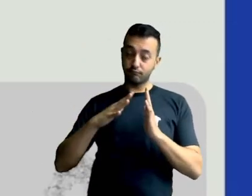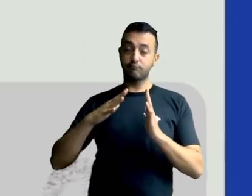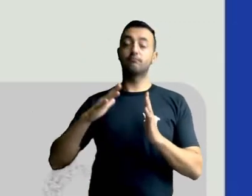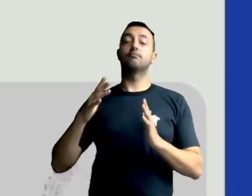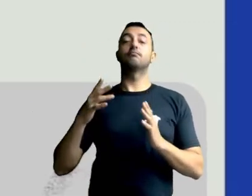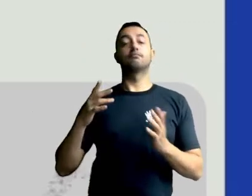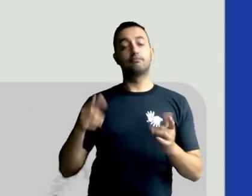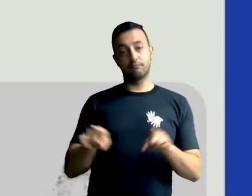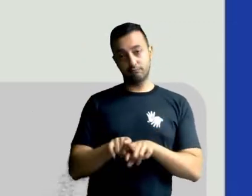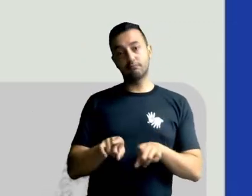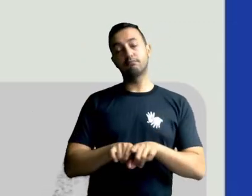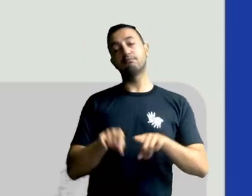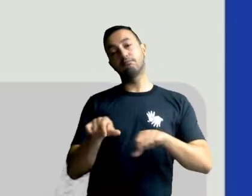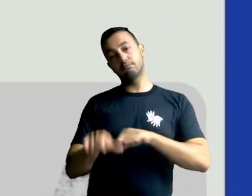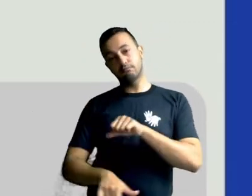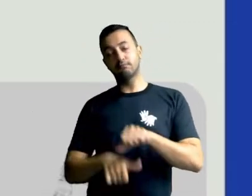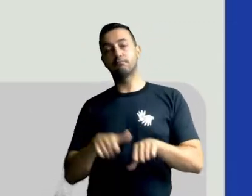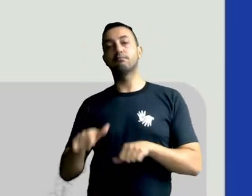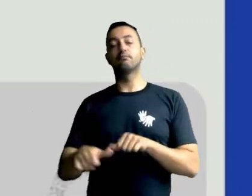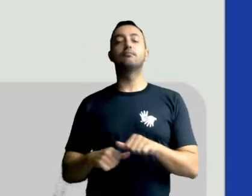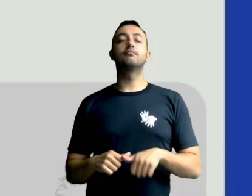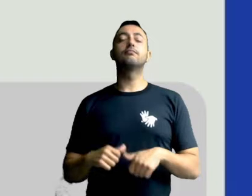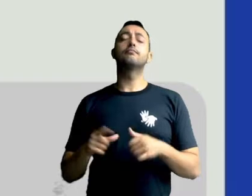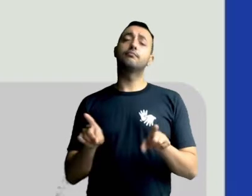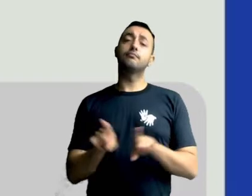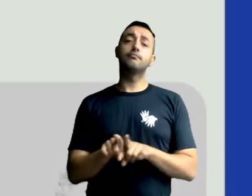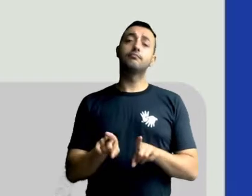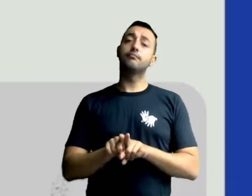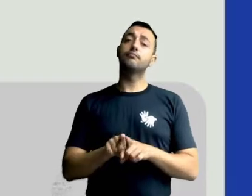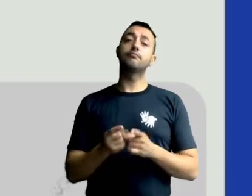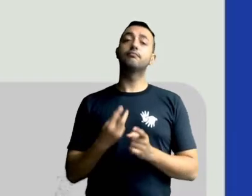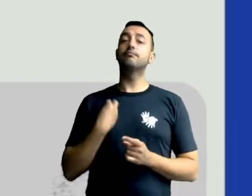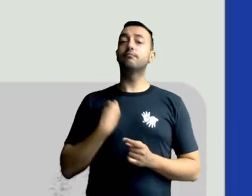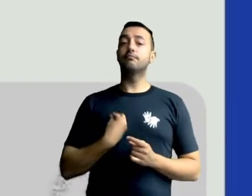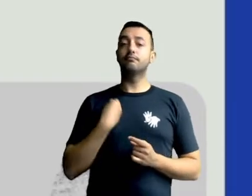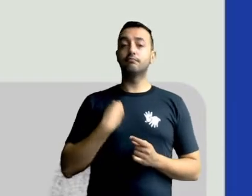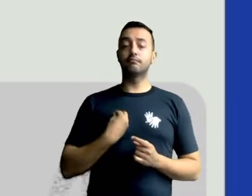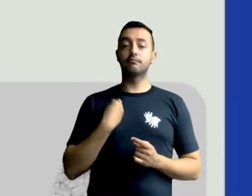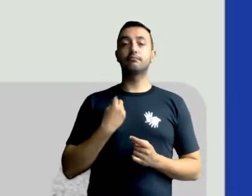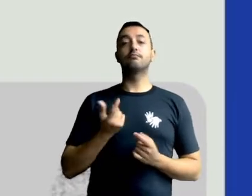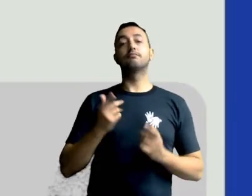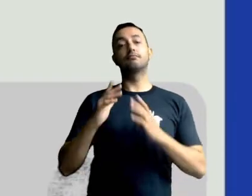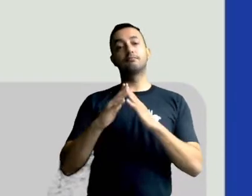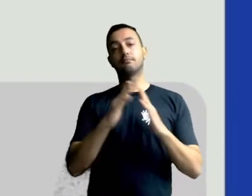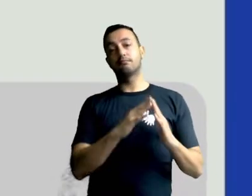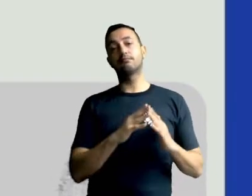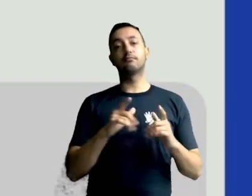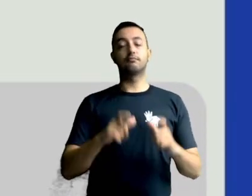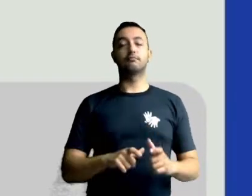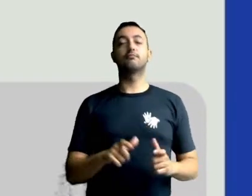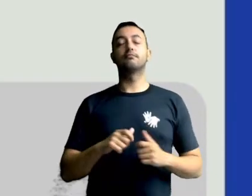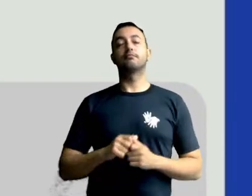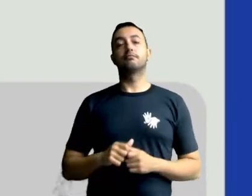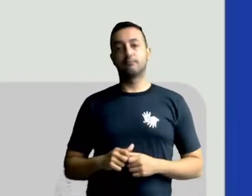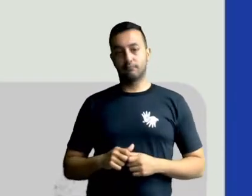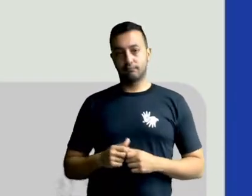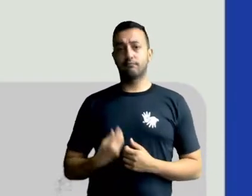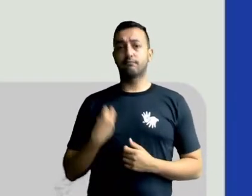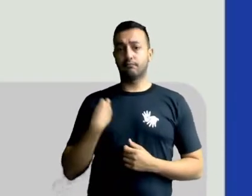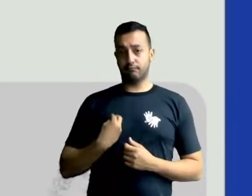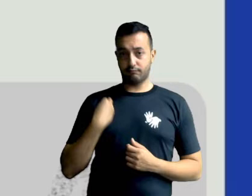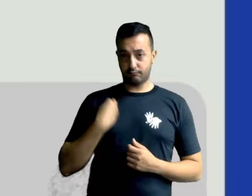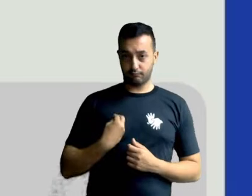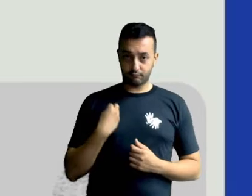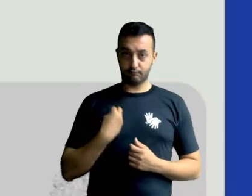chega naquele ambiente também vai mudar o ambiente. E também os seres vivos que habitam naquele local.